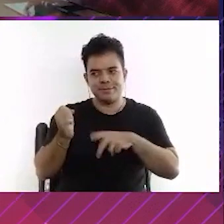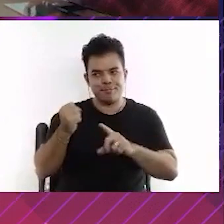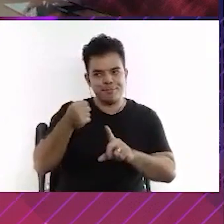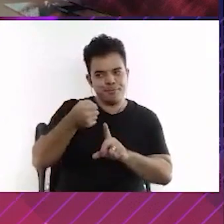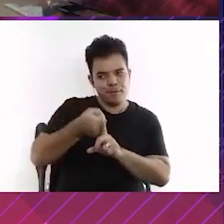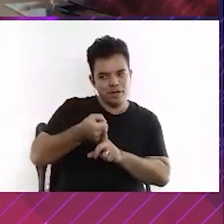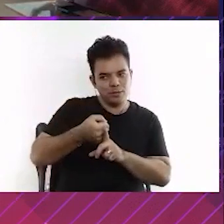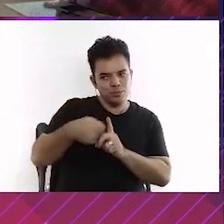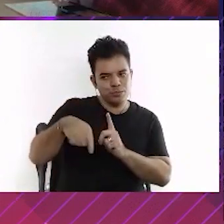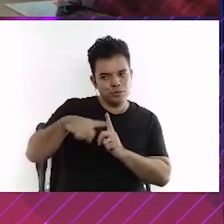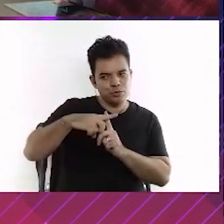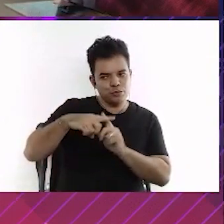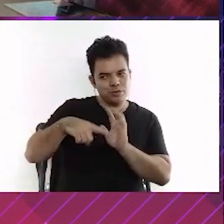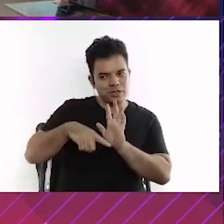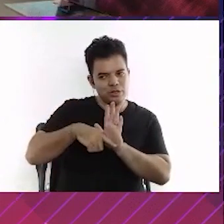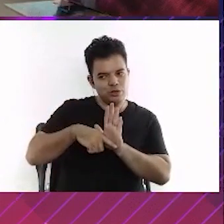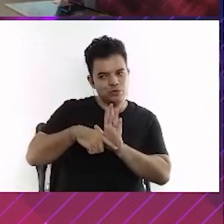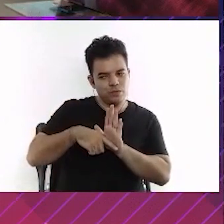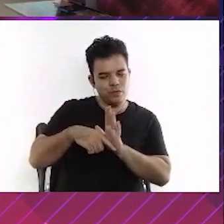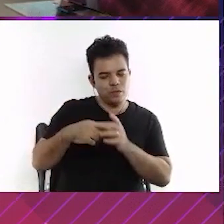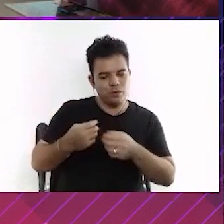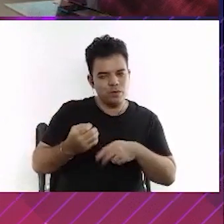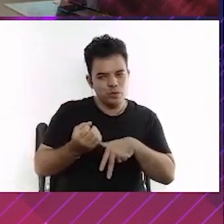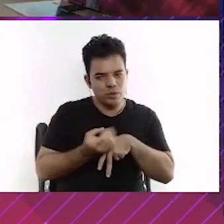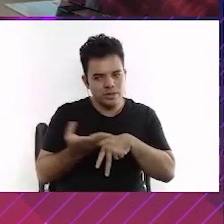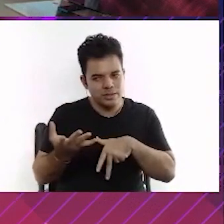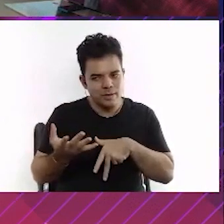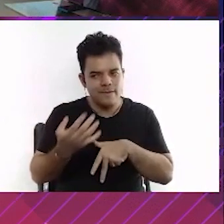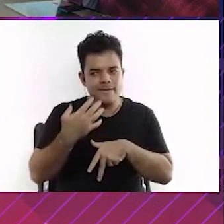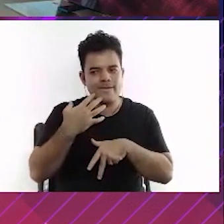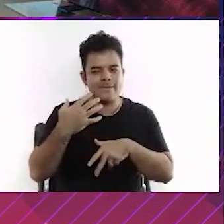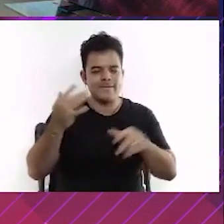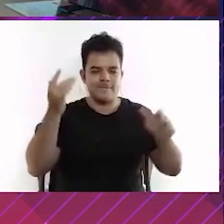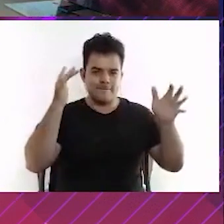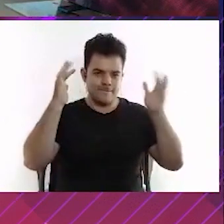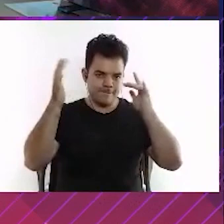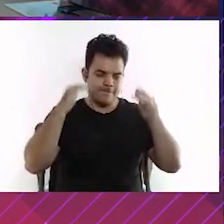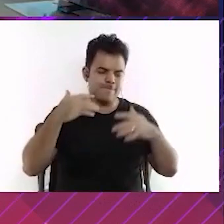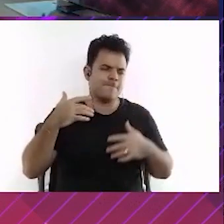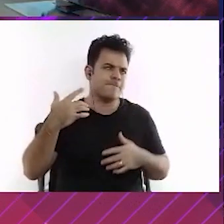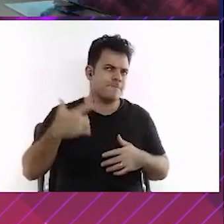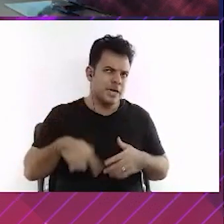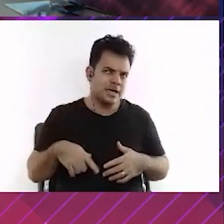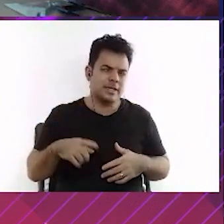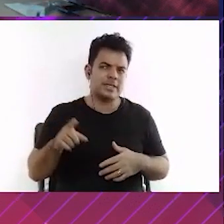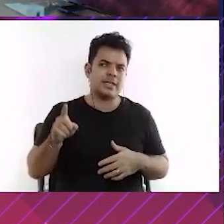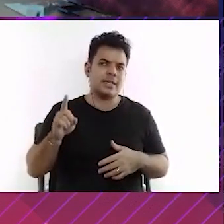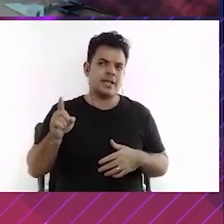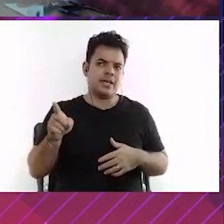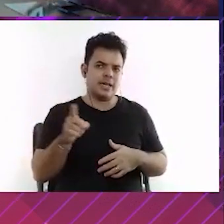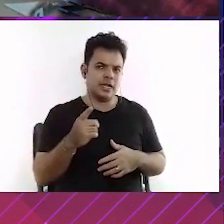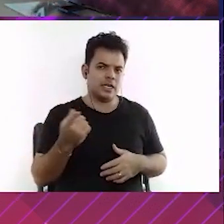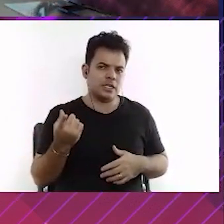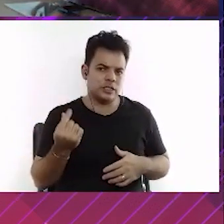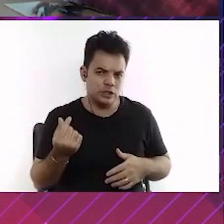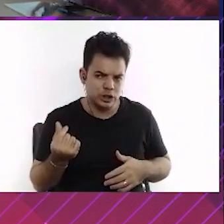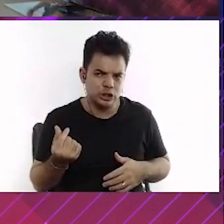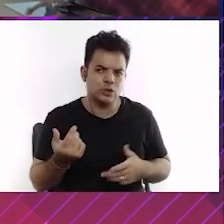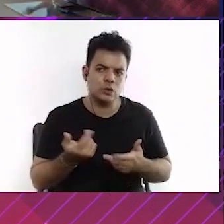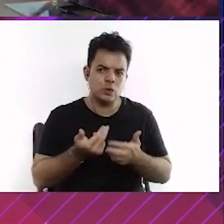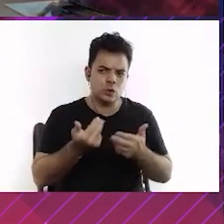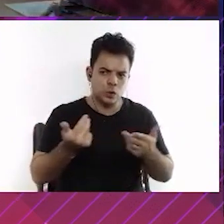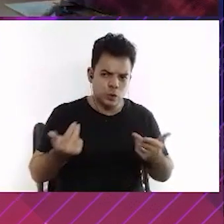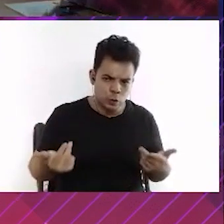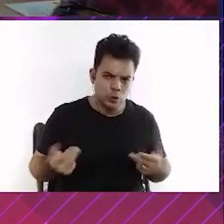não na questão do processo de doação? Além disso, será que os recursos materiais necessários para